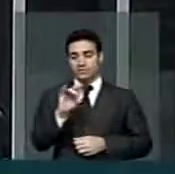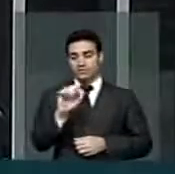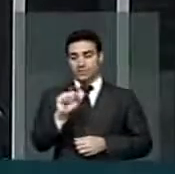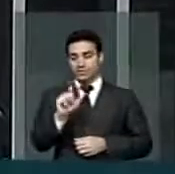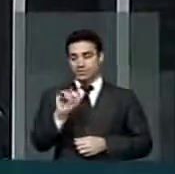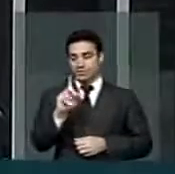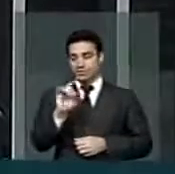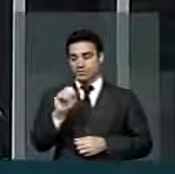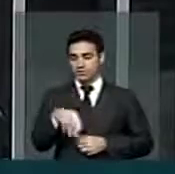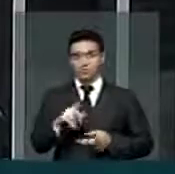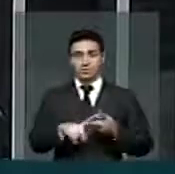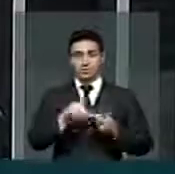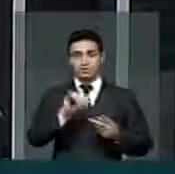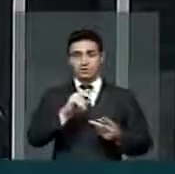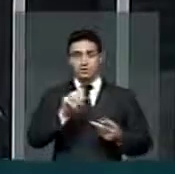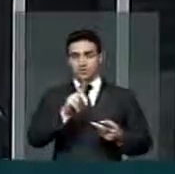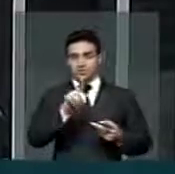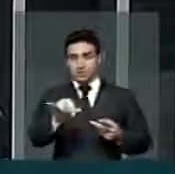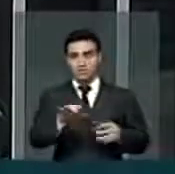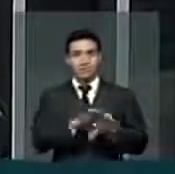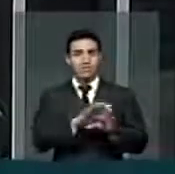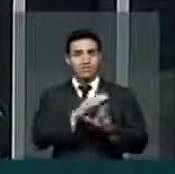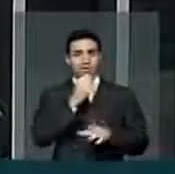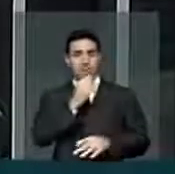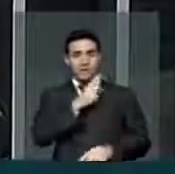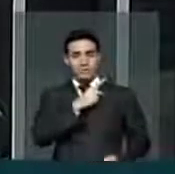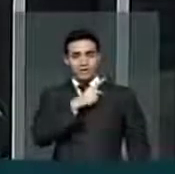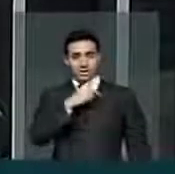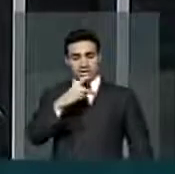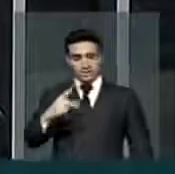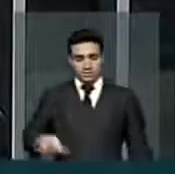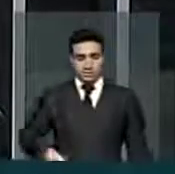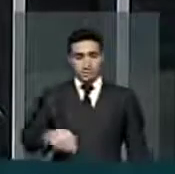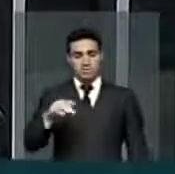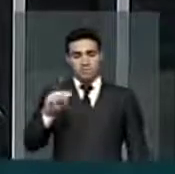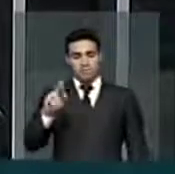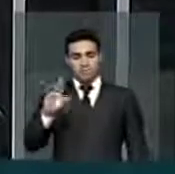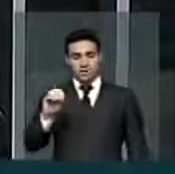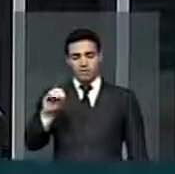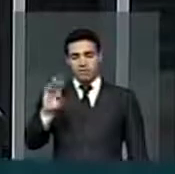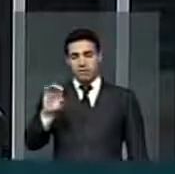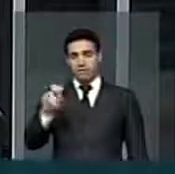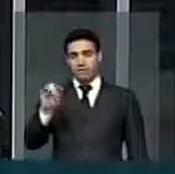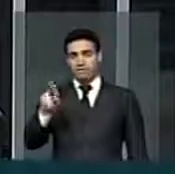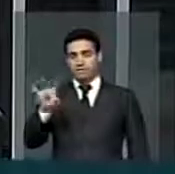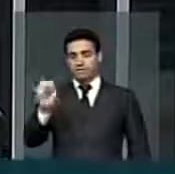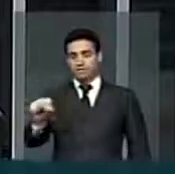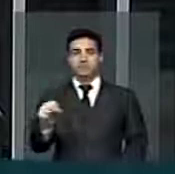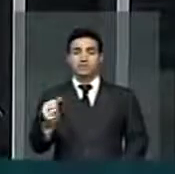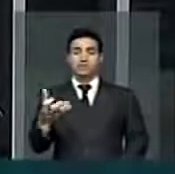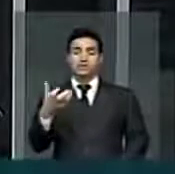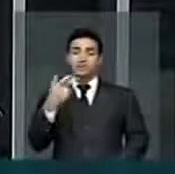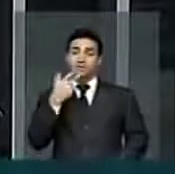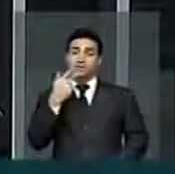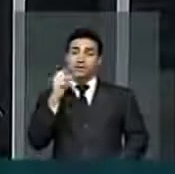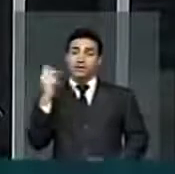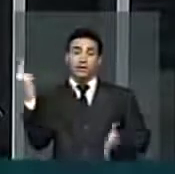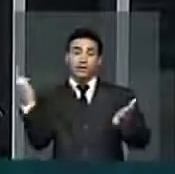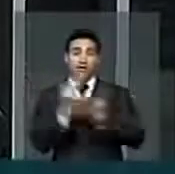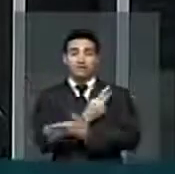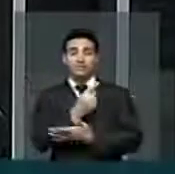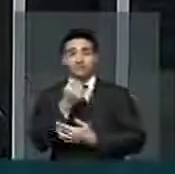Isalci e também o presidente, Mauro Bebenito, quero levantar aqui uma situação que é